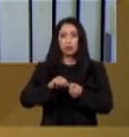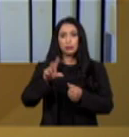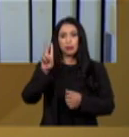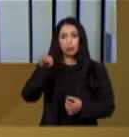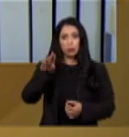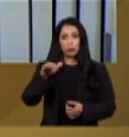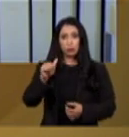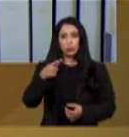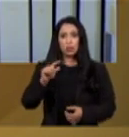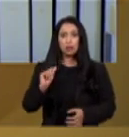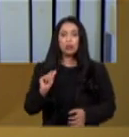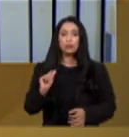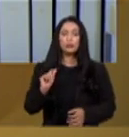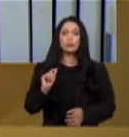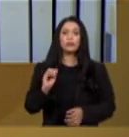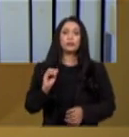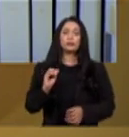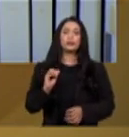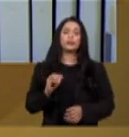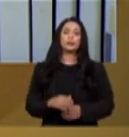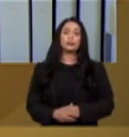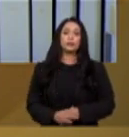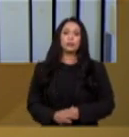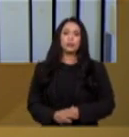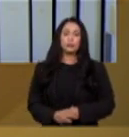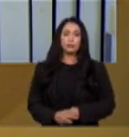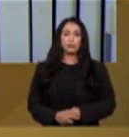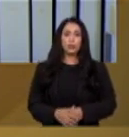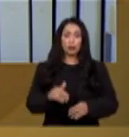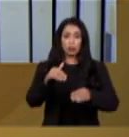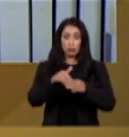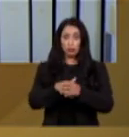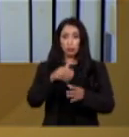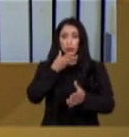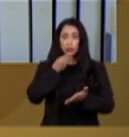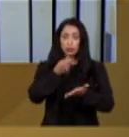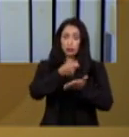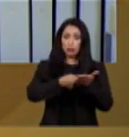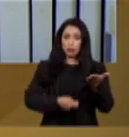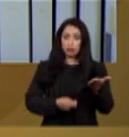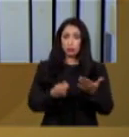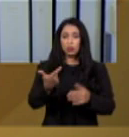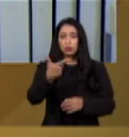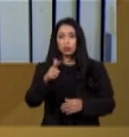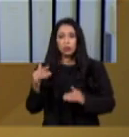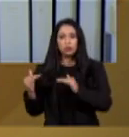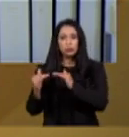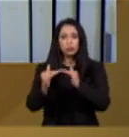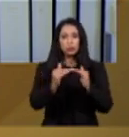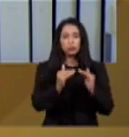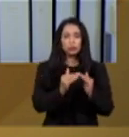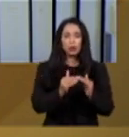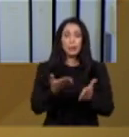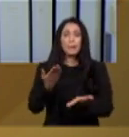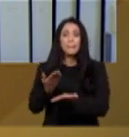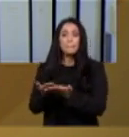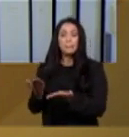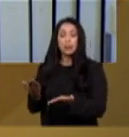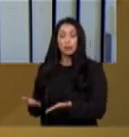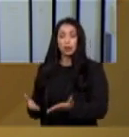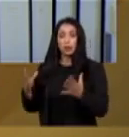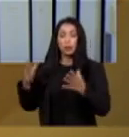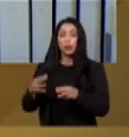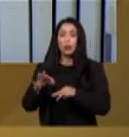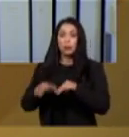União, nos termos do voto do relator e dos que o seguiram, vencidos o